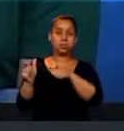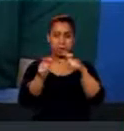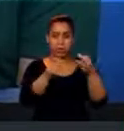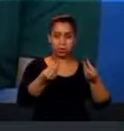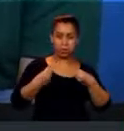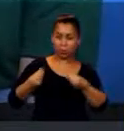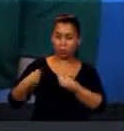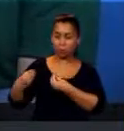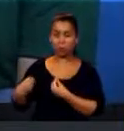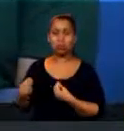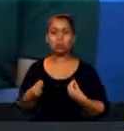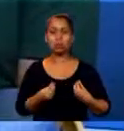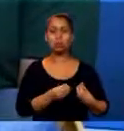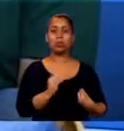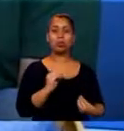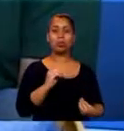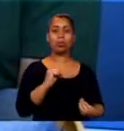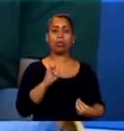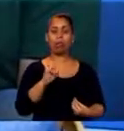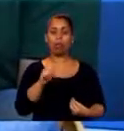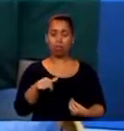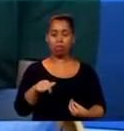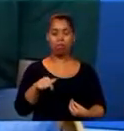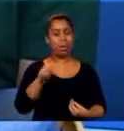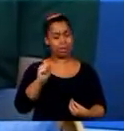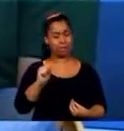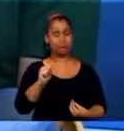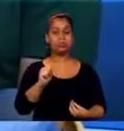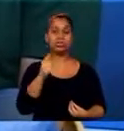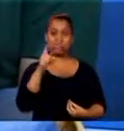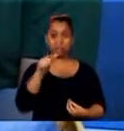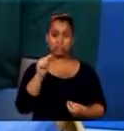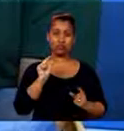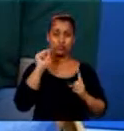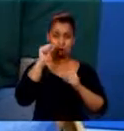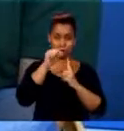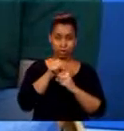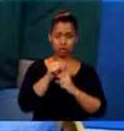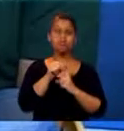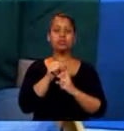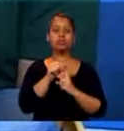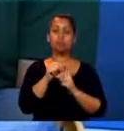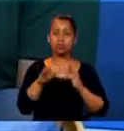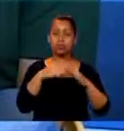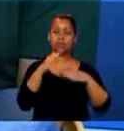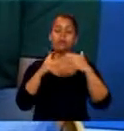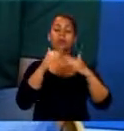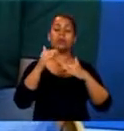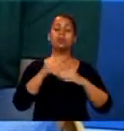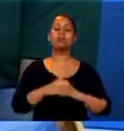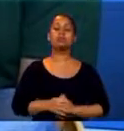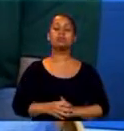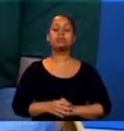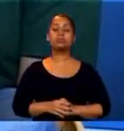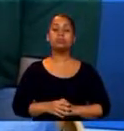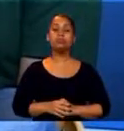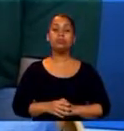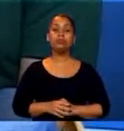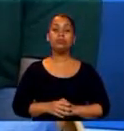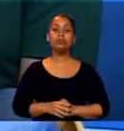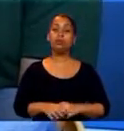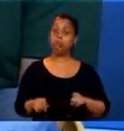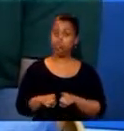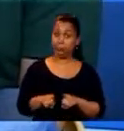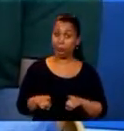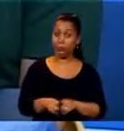né, nas ODS, os 17 Objetivos, né, do Desenvolvimento Sustentável. Colocou